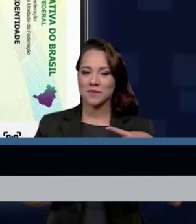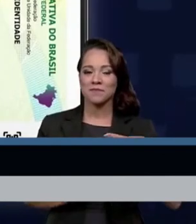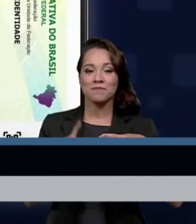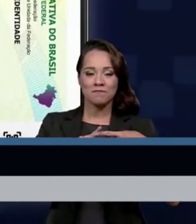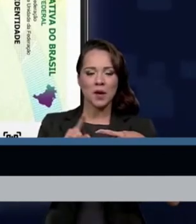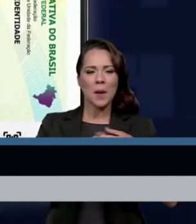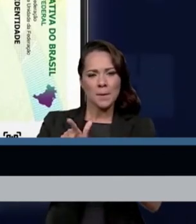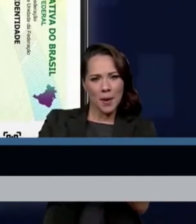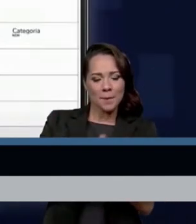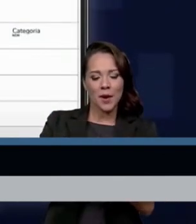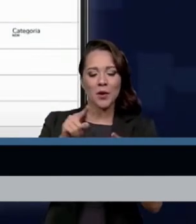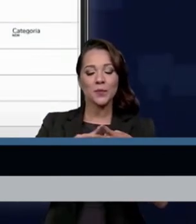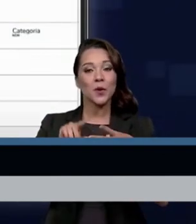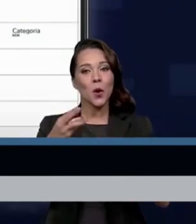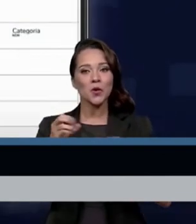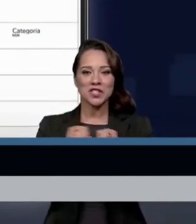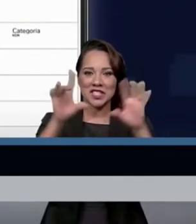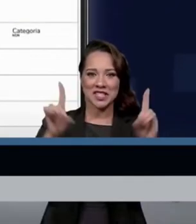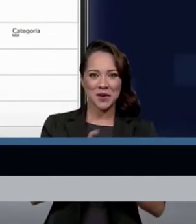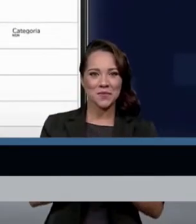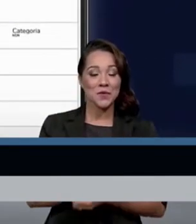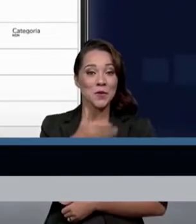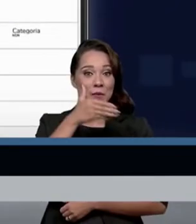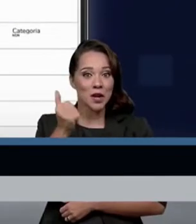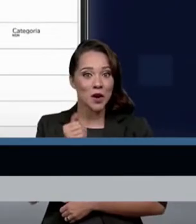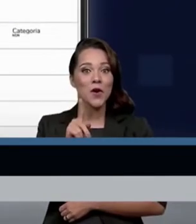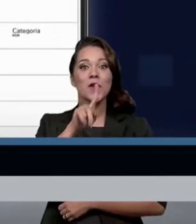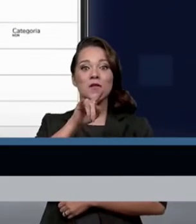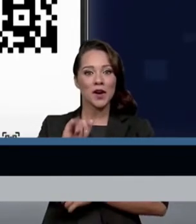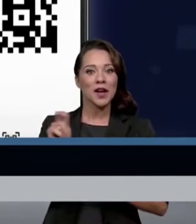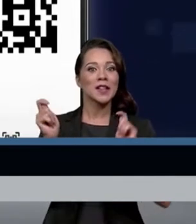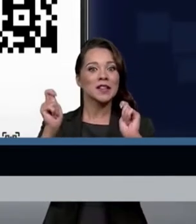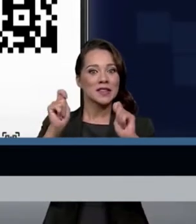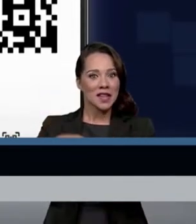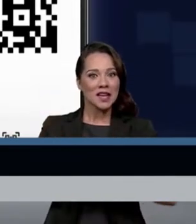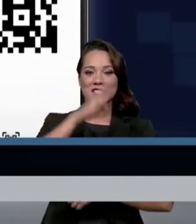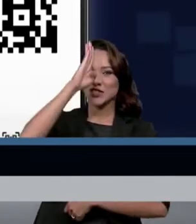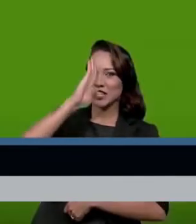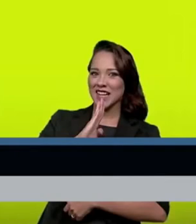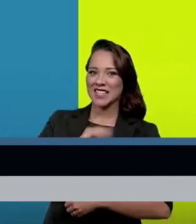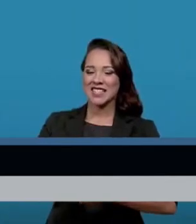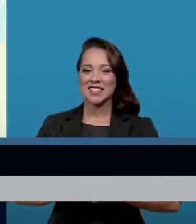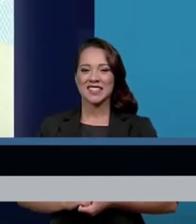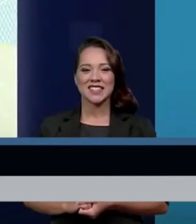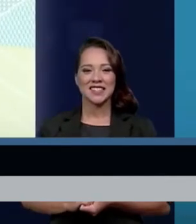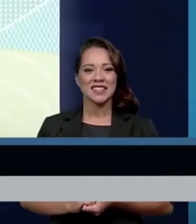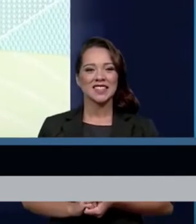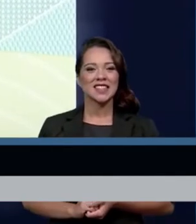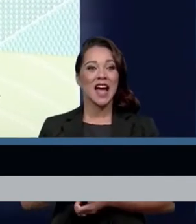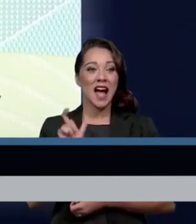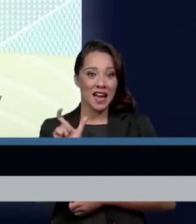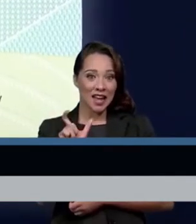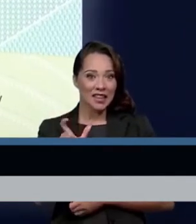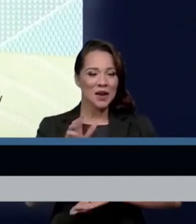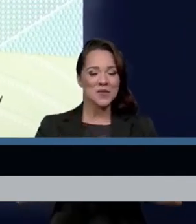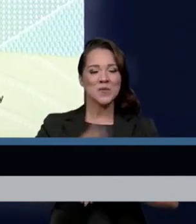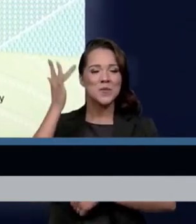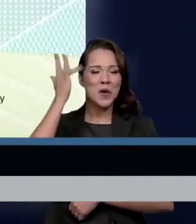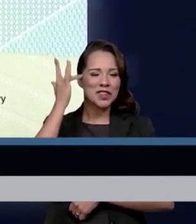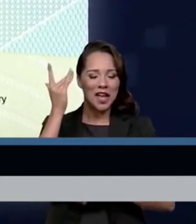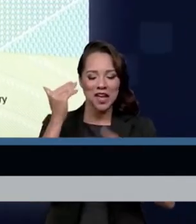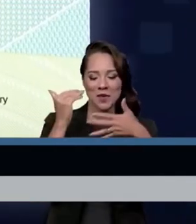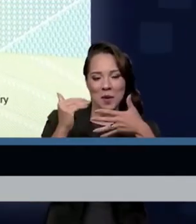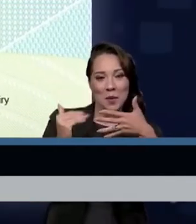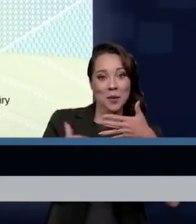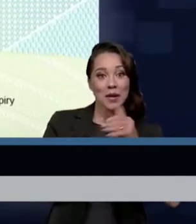país, o novo RG. O objetivo, segundo o governo federal, é unificar o número do documento em todas as unidades